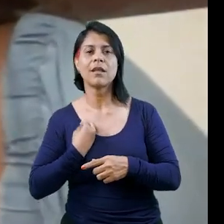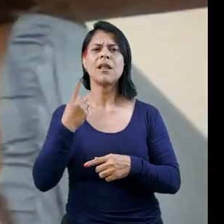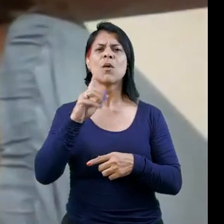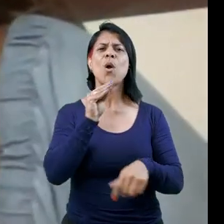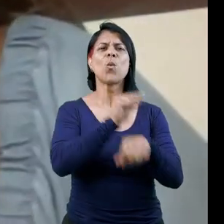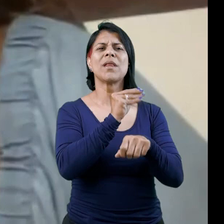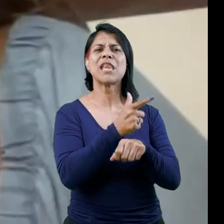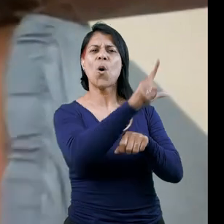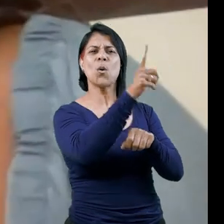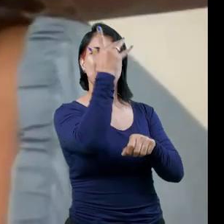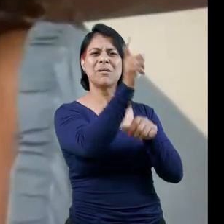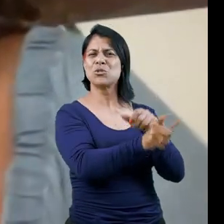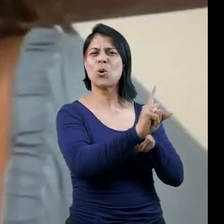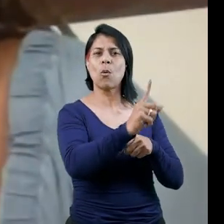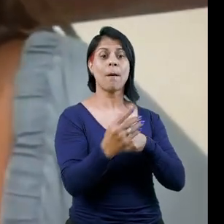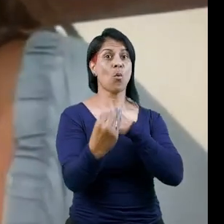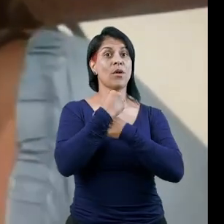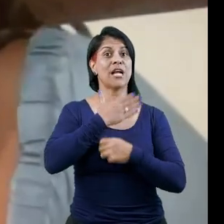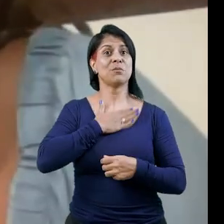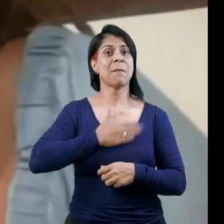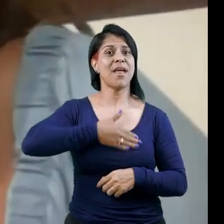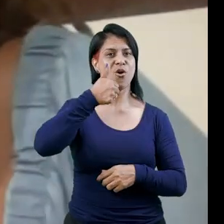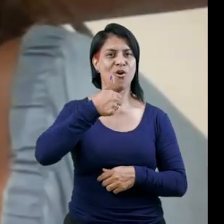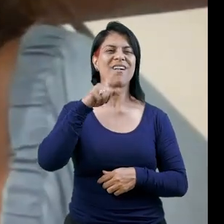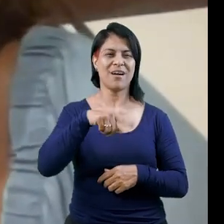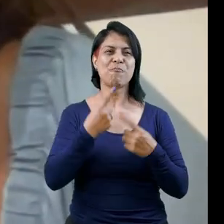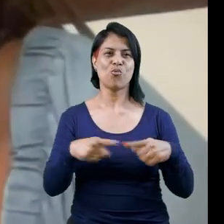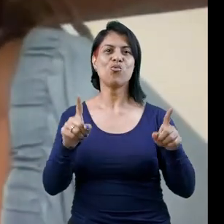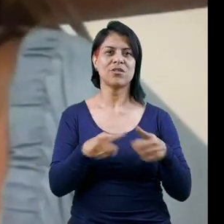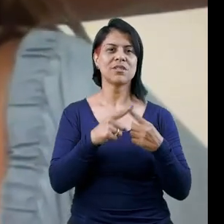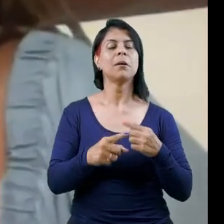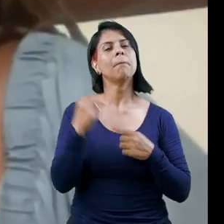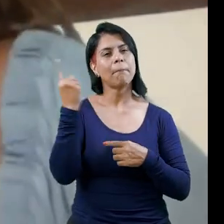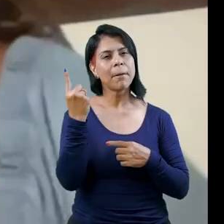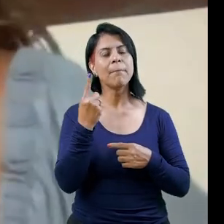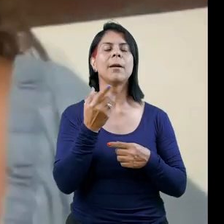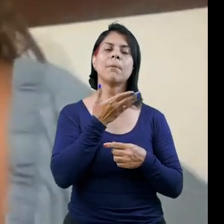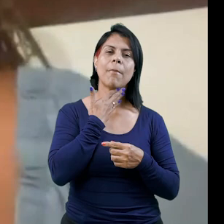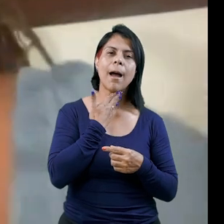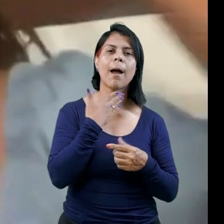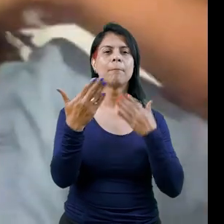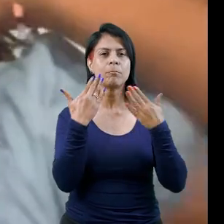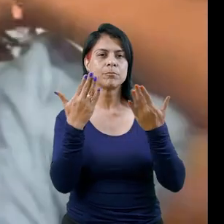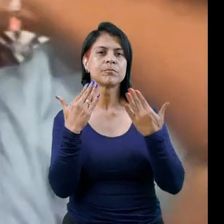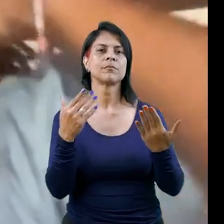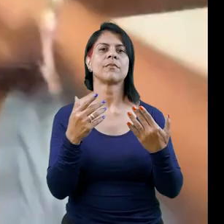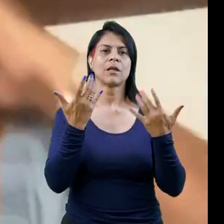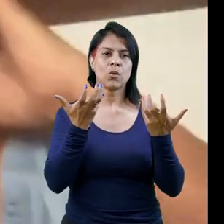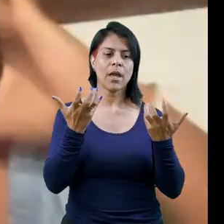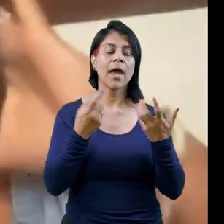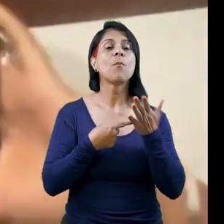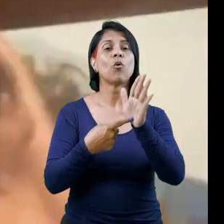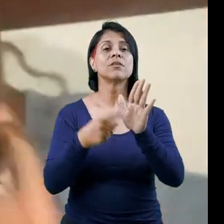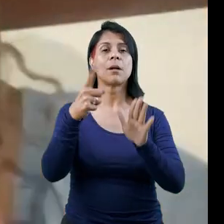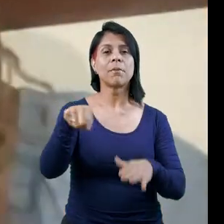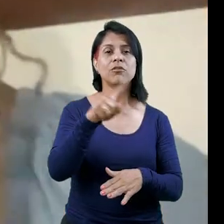não pode cuidar". Então, acho que esse é o primeiro papo, essa é a primeira mensagem que eu